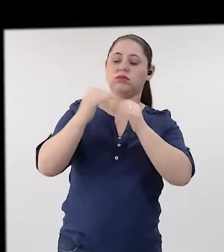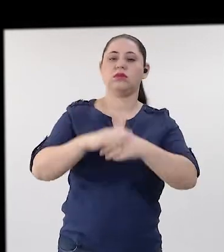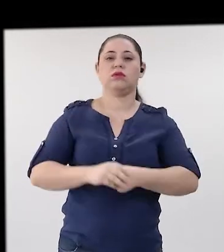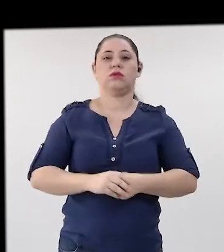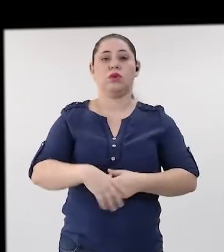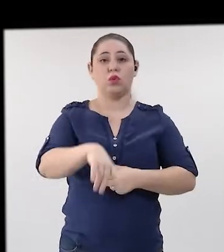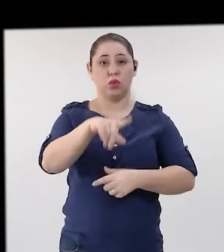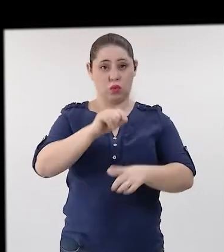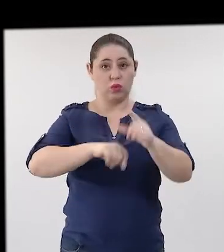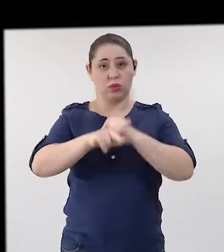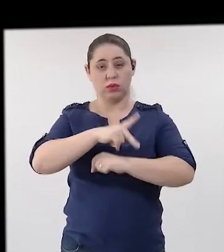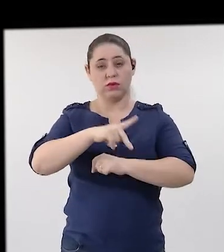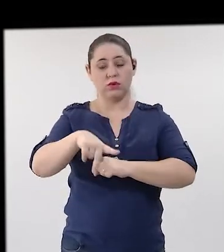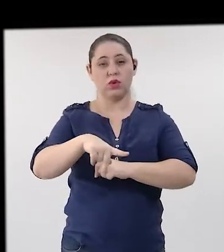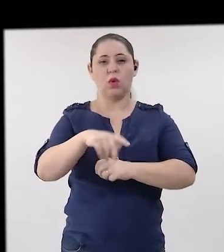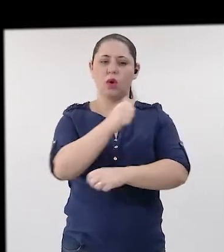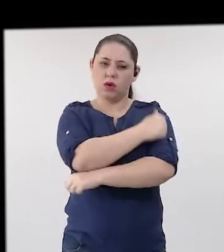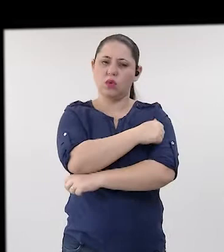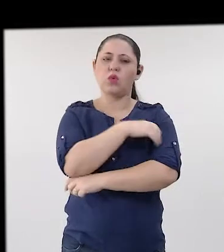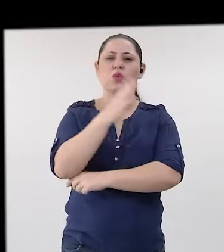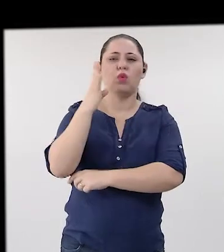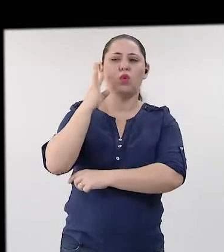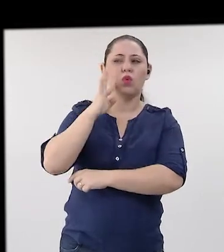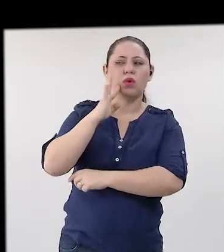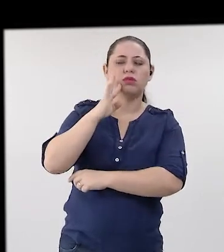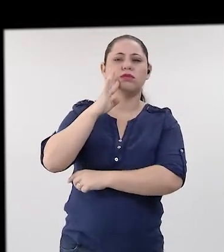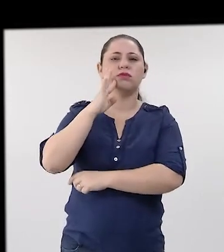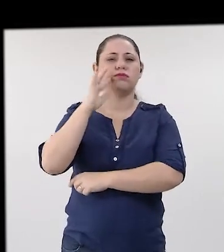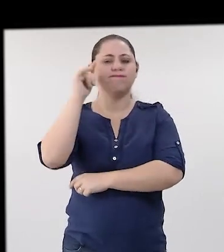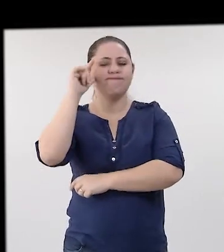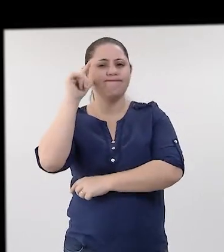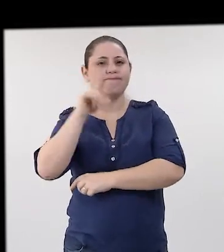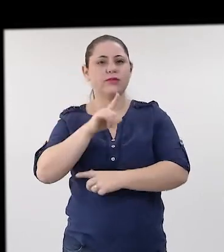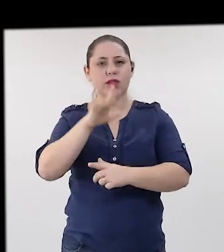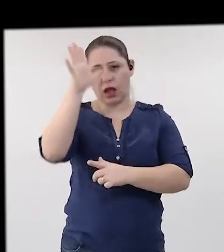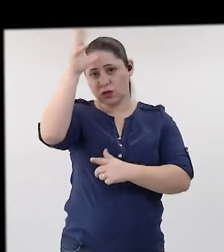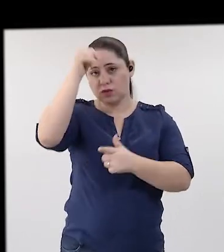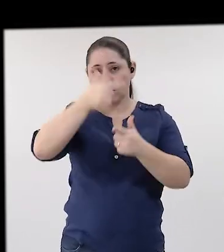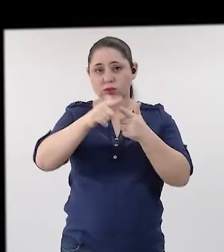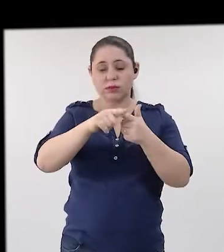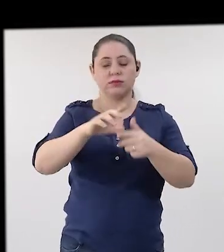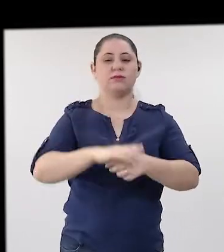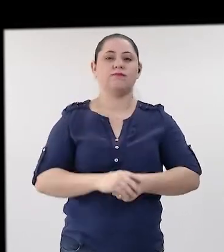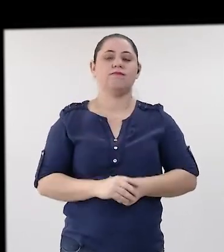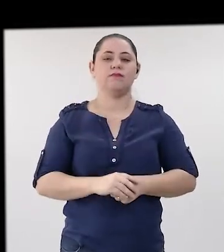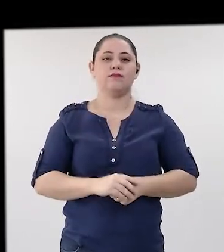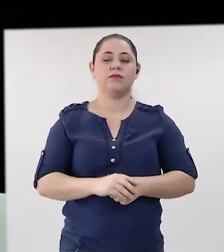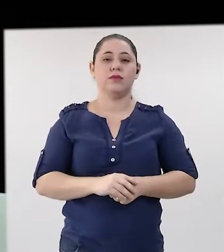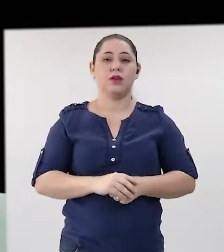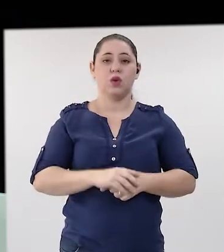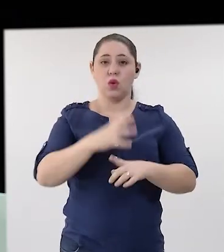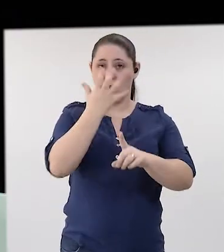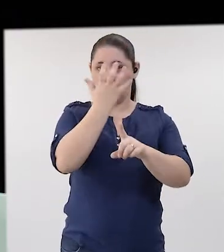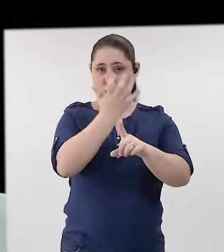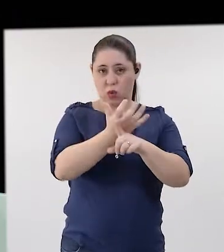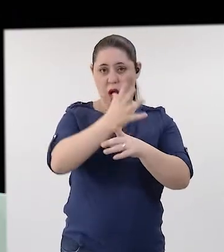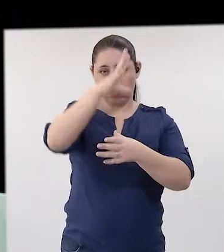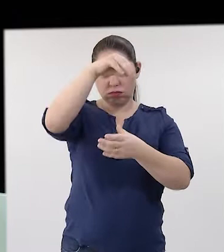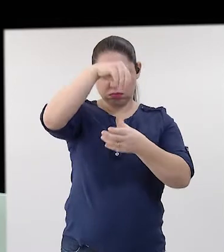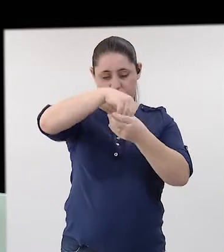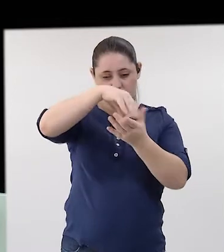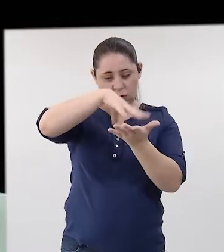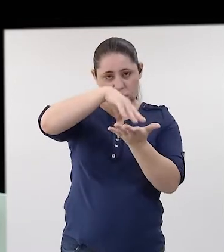desenvolvendo. Então, quando ele faz essa escolha, os alunos já conseguem visualizar e, a partir disso, resolver aquilo que foi proposto. Bom, então quer dizer que